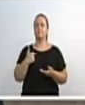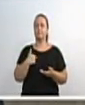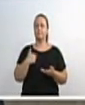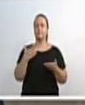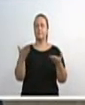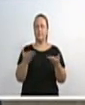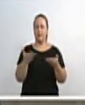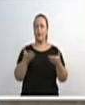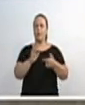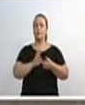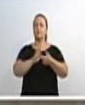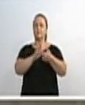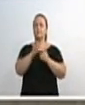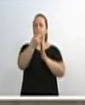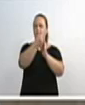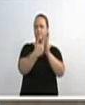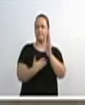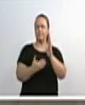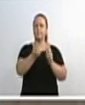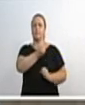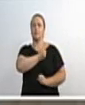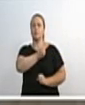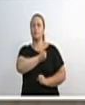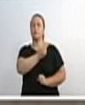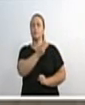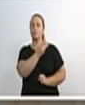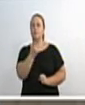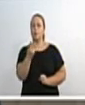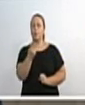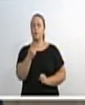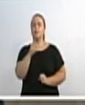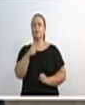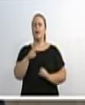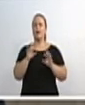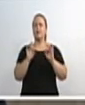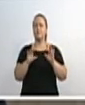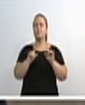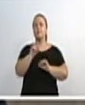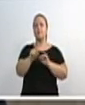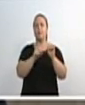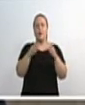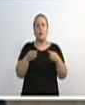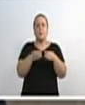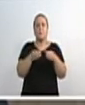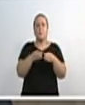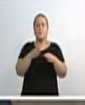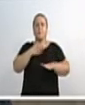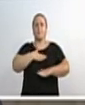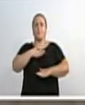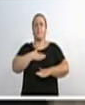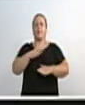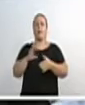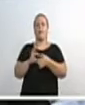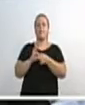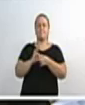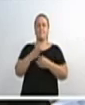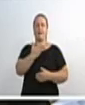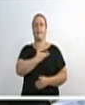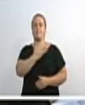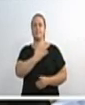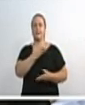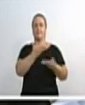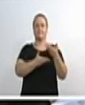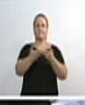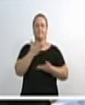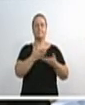Quero apresentar a moção número 2, em especial a Patota dos Tranquilos pelos seus 25 anos de parceria e amizade. Recebo,